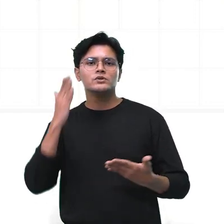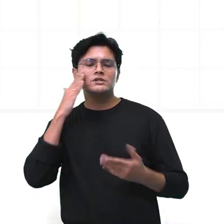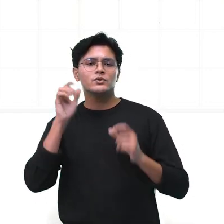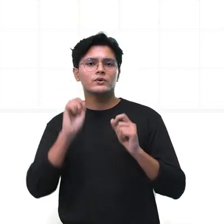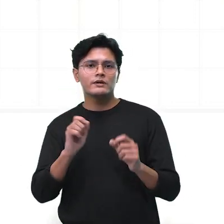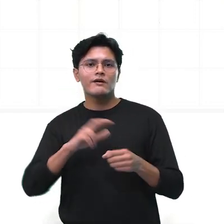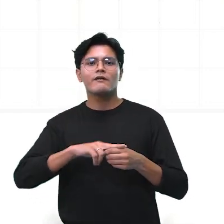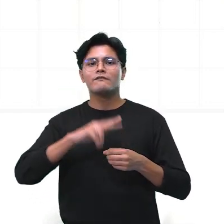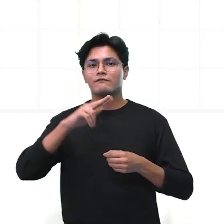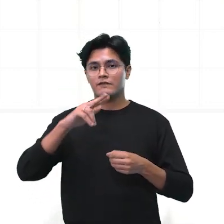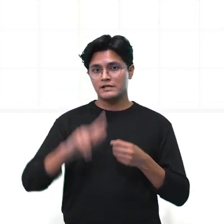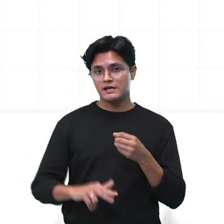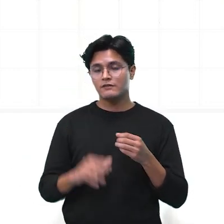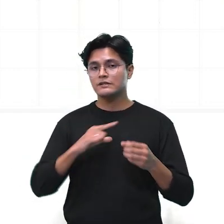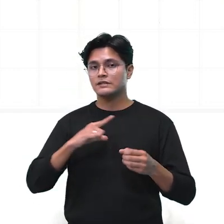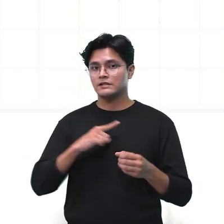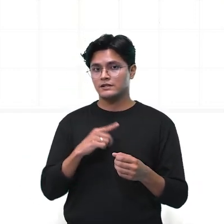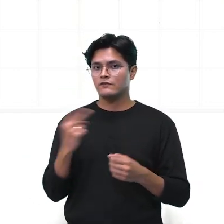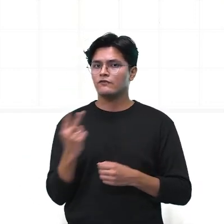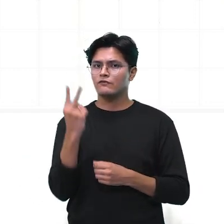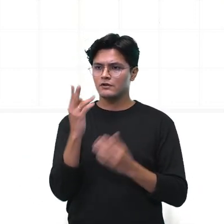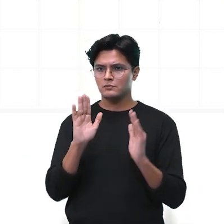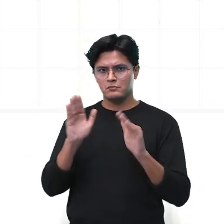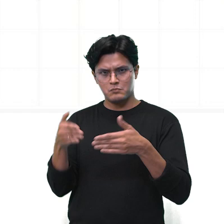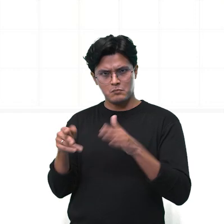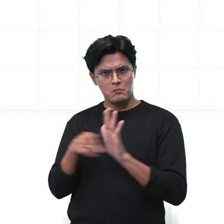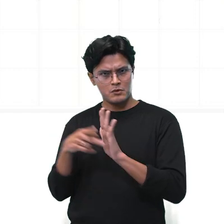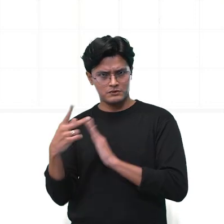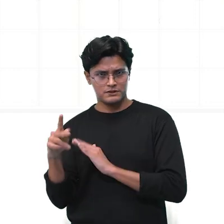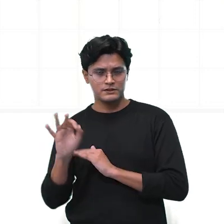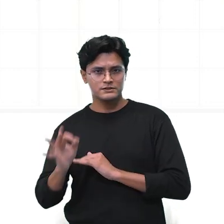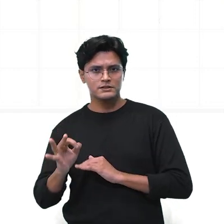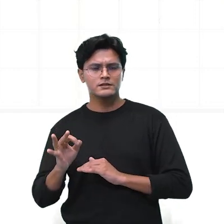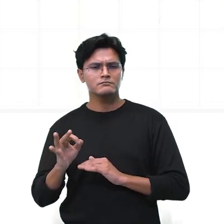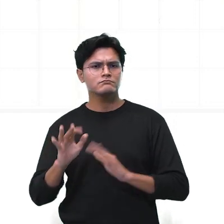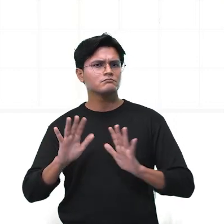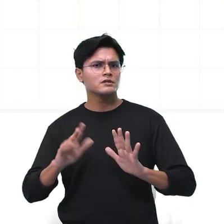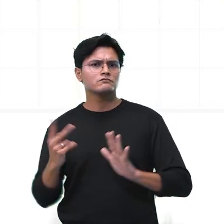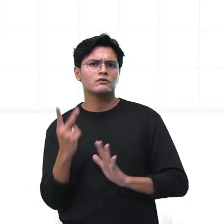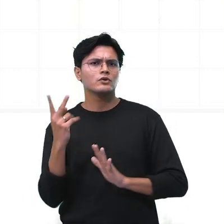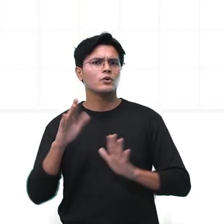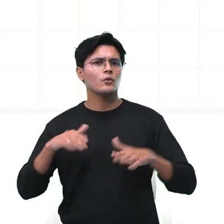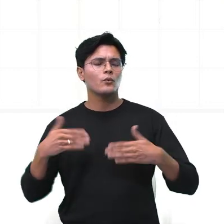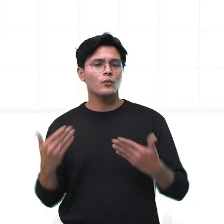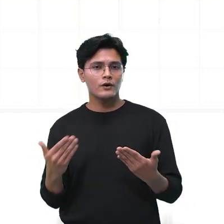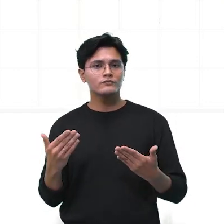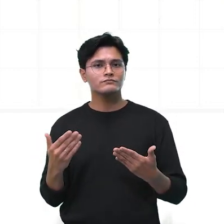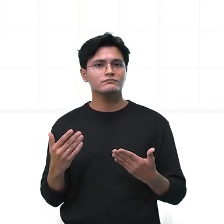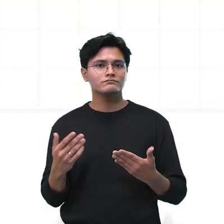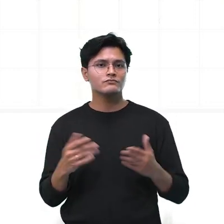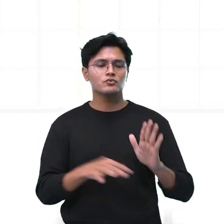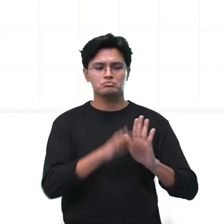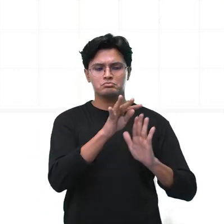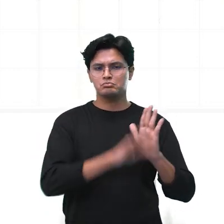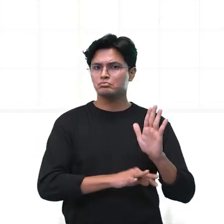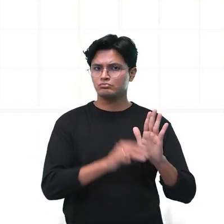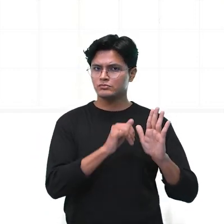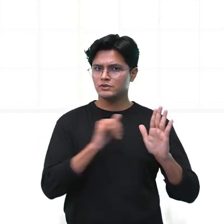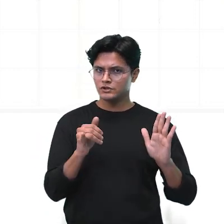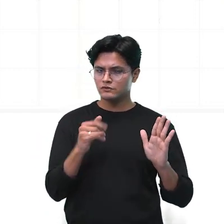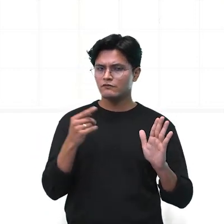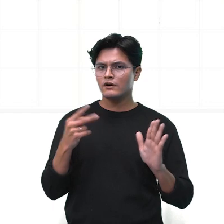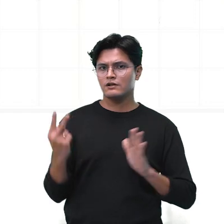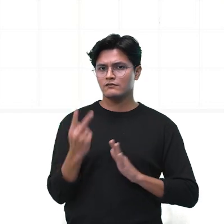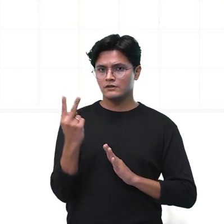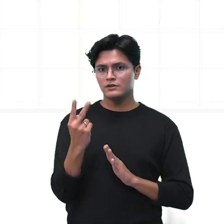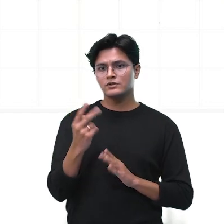tem um valor, mas que valor é esse? Ora, o valor ele foi dado, ó, x igual a 50 graus. Então